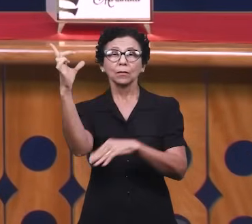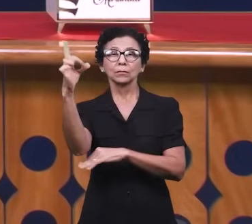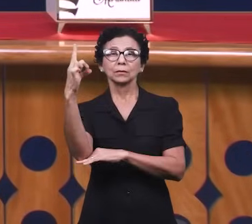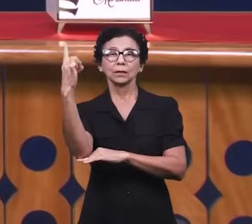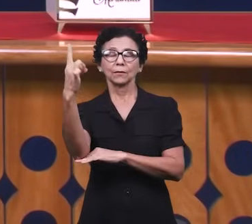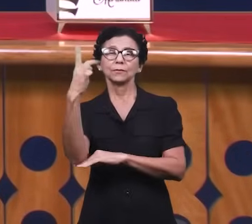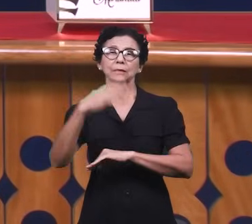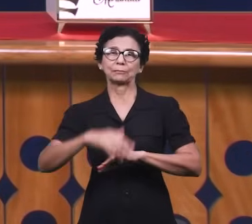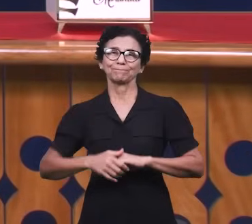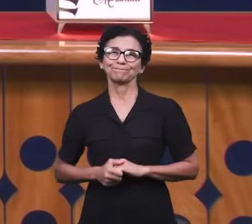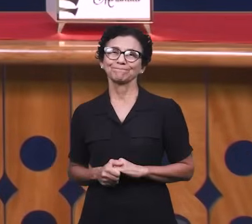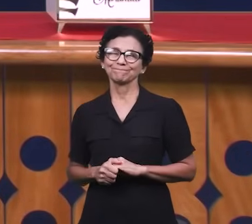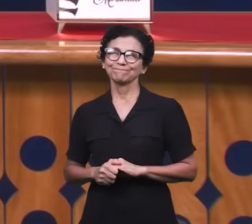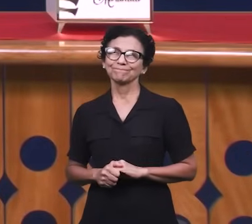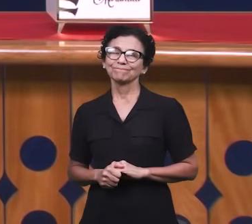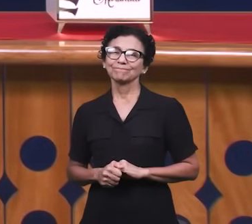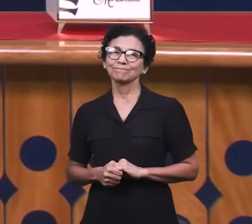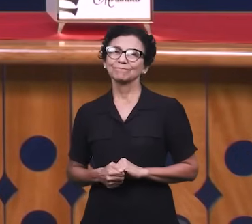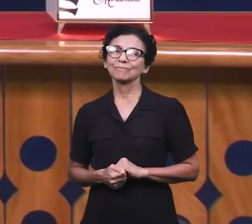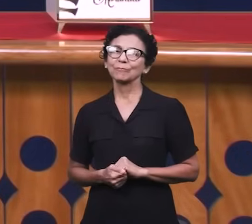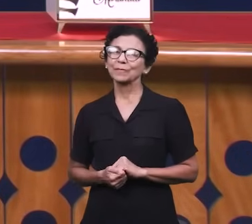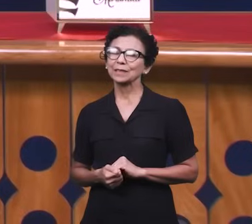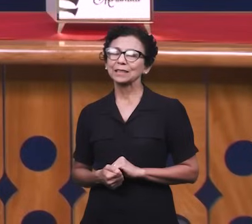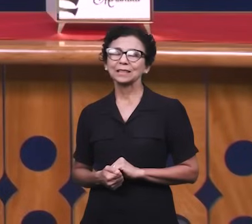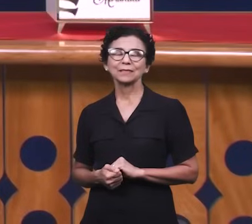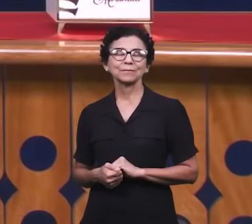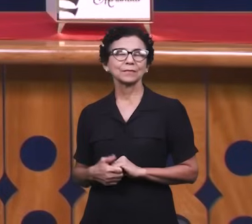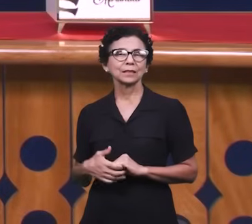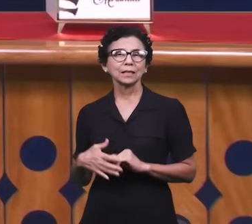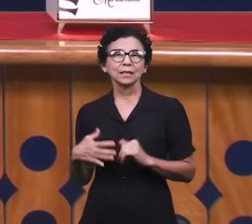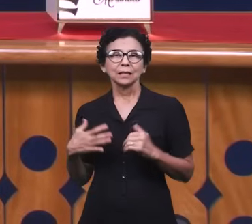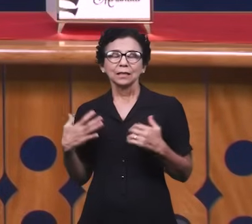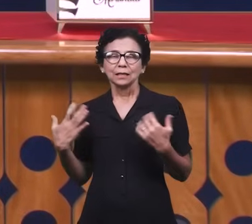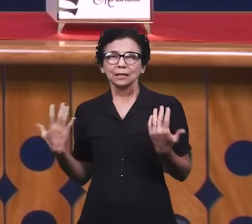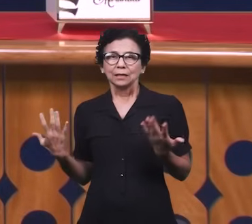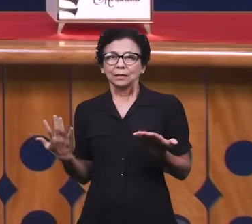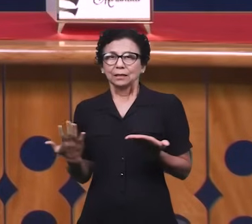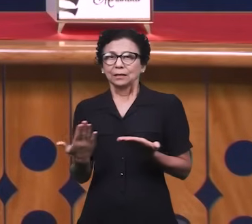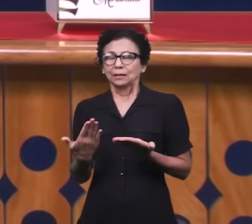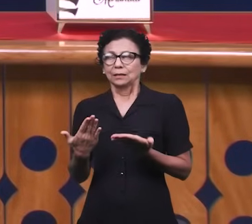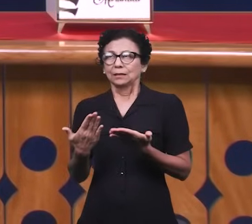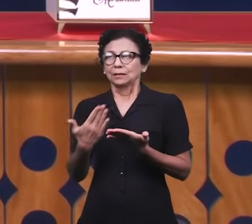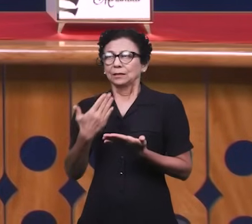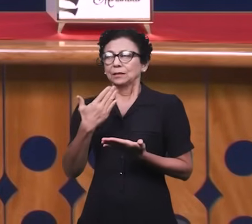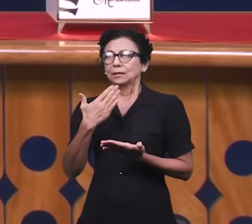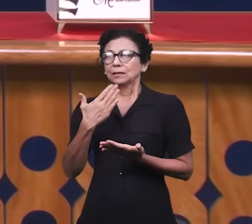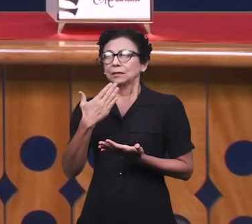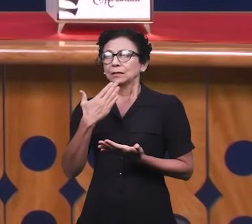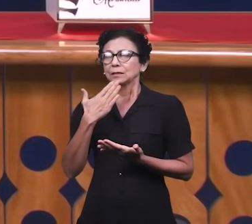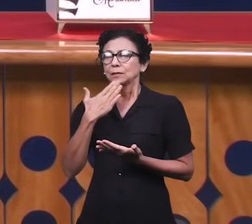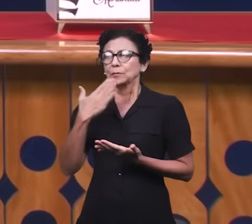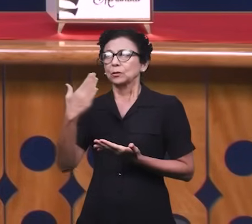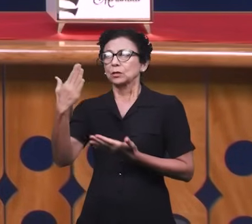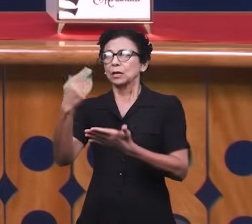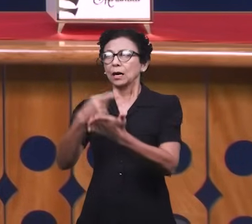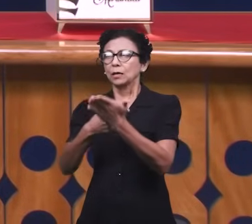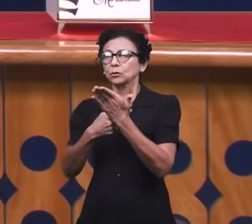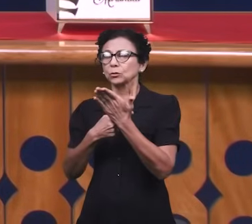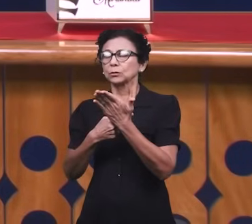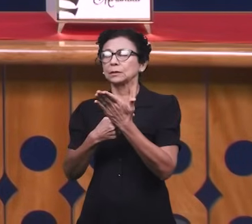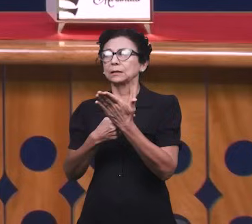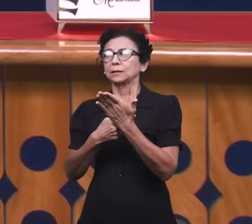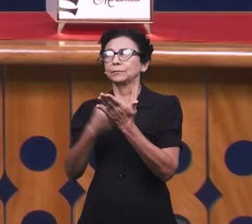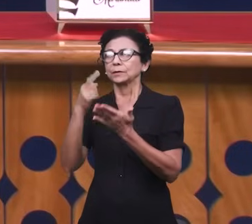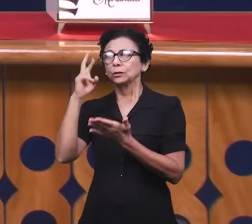buscar e encontrar o Senhor dos Exércitos, o Deus vivo, no seu coração.